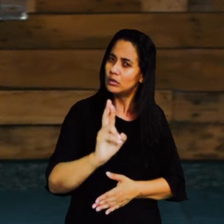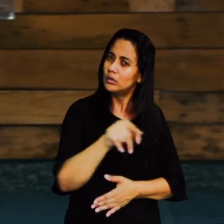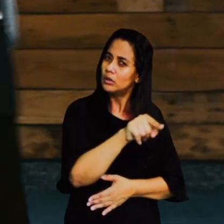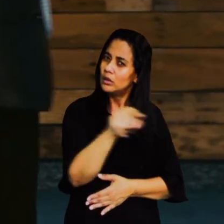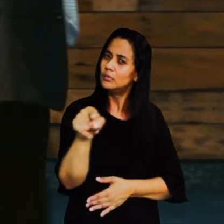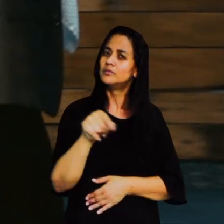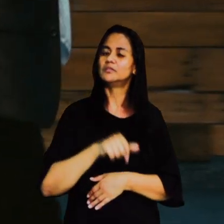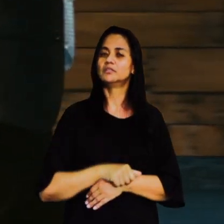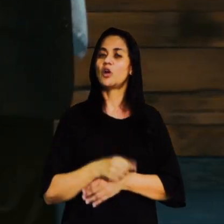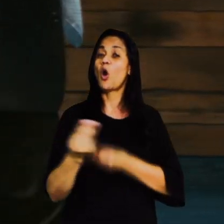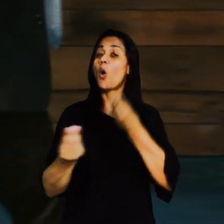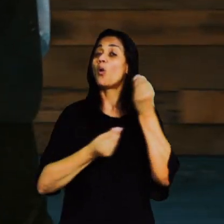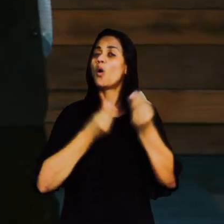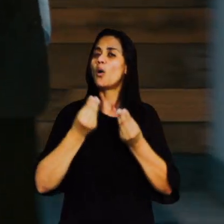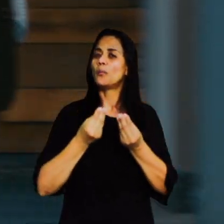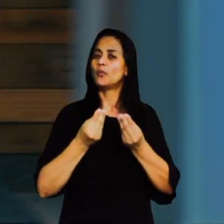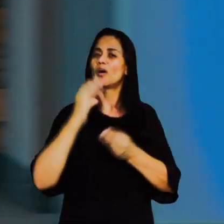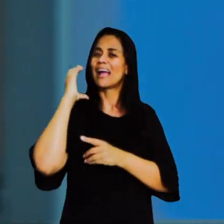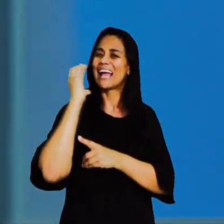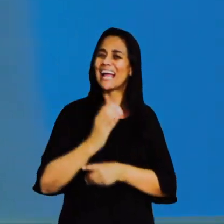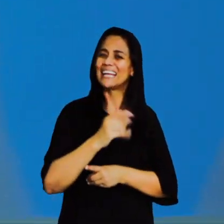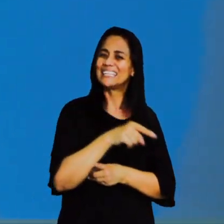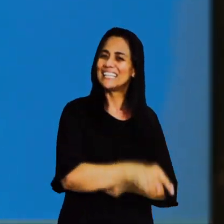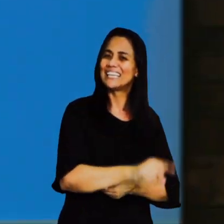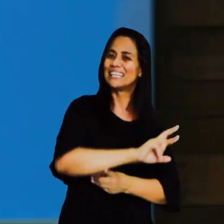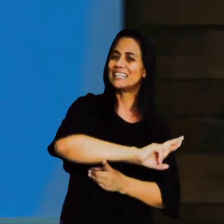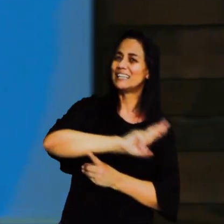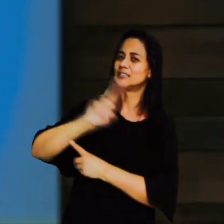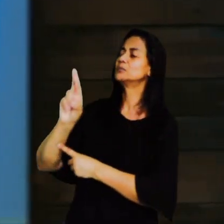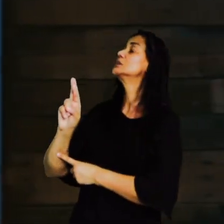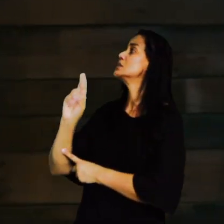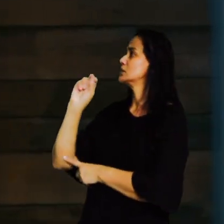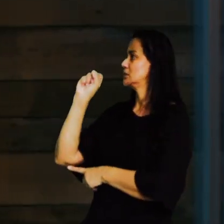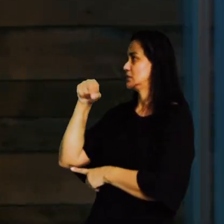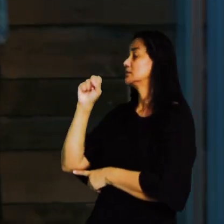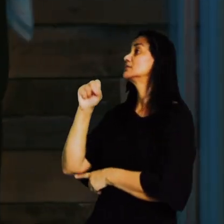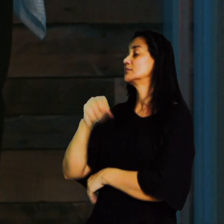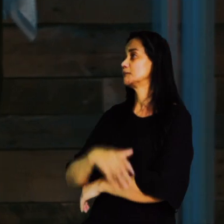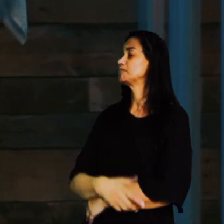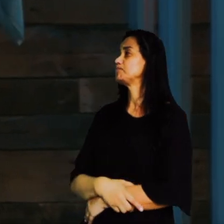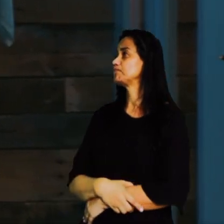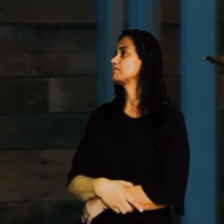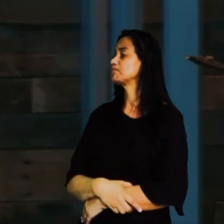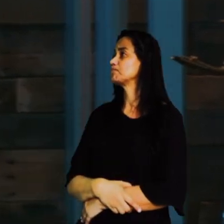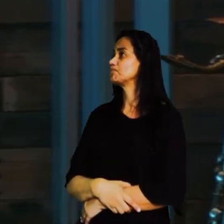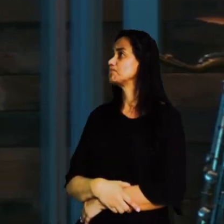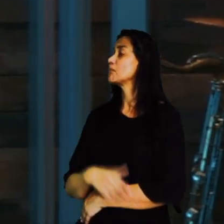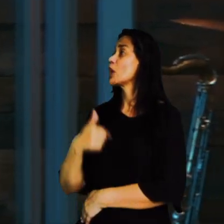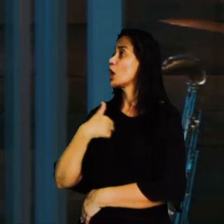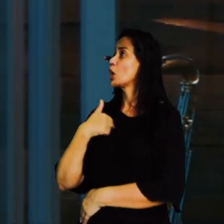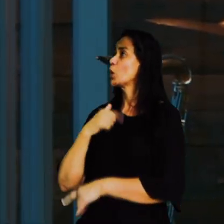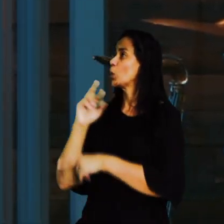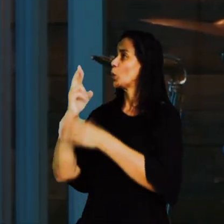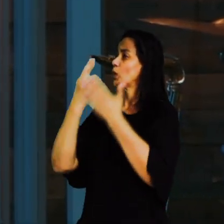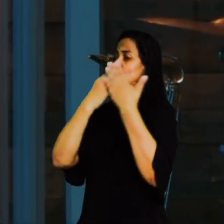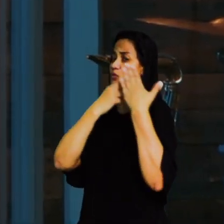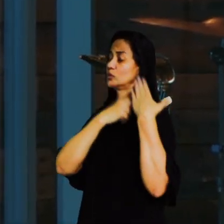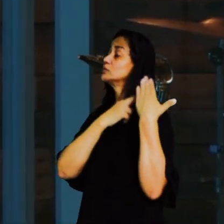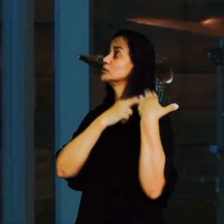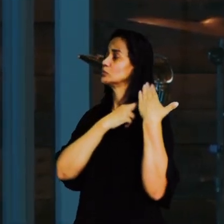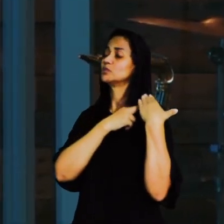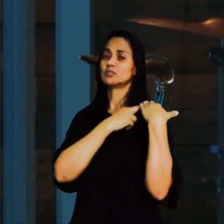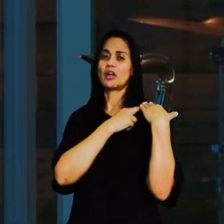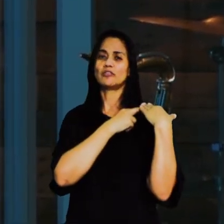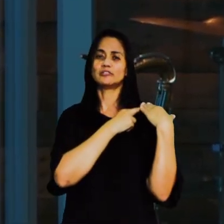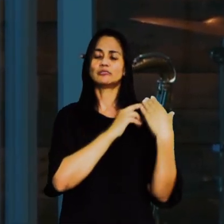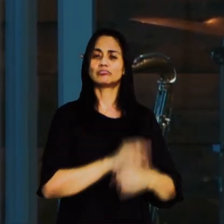como que Caim deveria ter respondido. Sim, Léo, você é o guardador do Gleison. Sim, Gleison, você